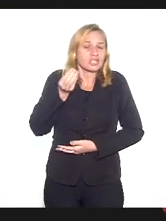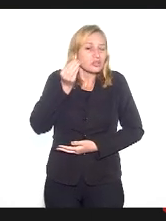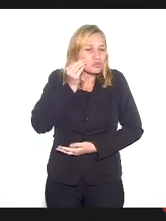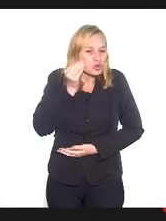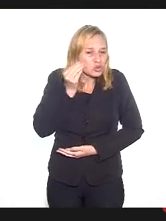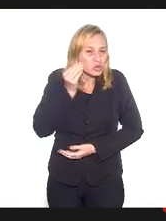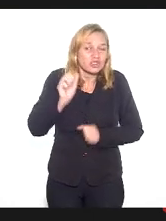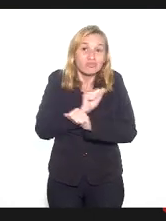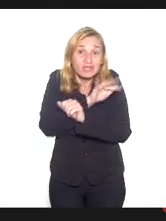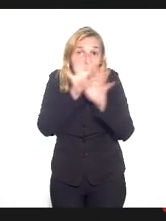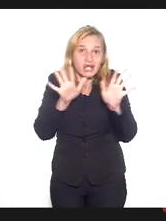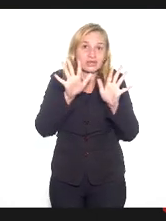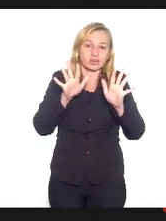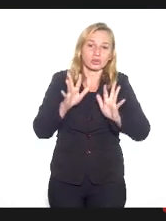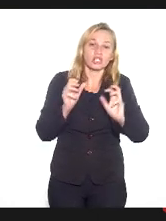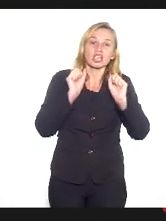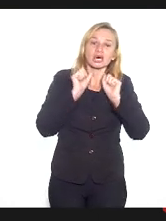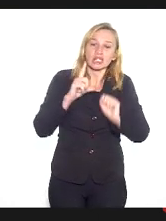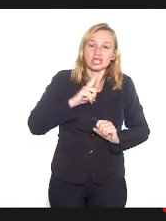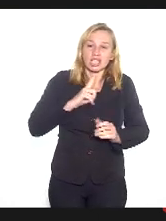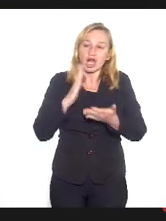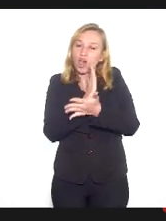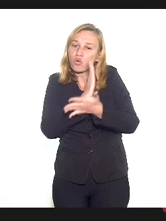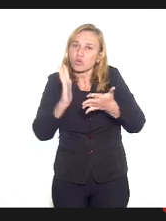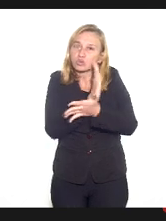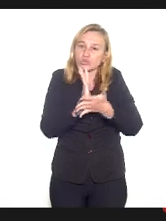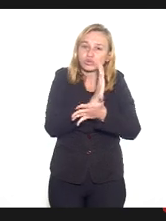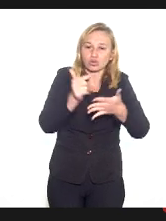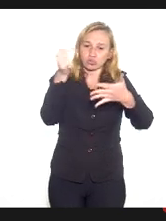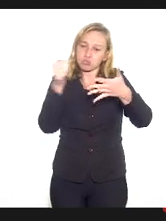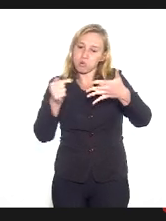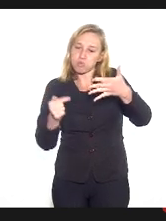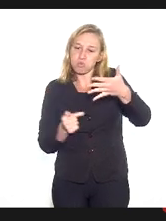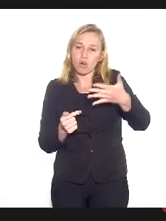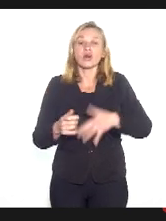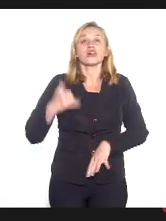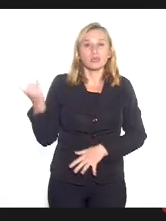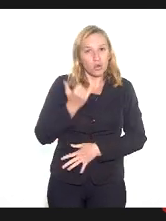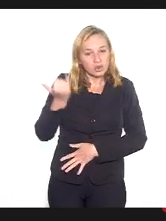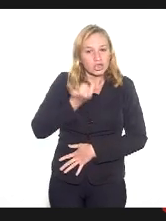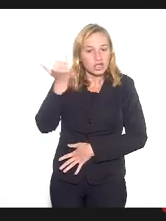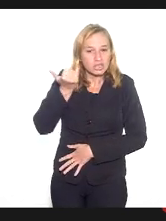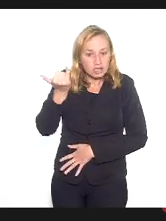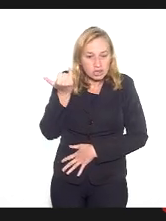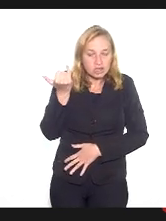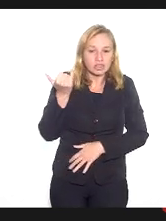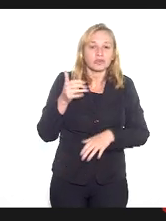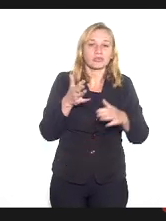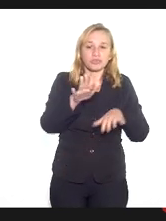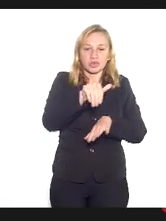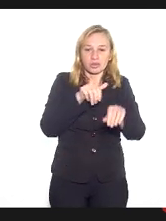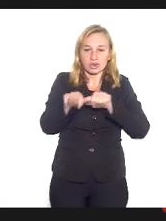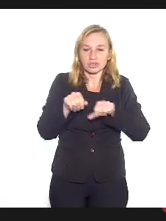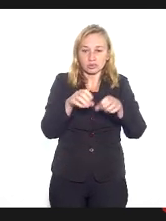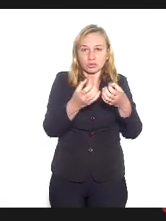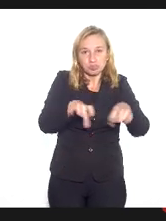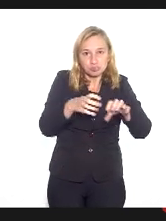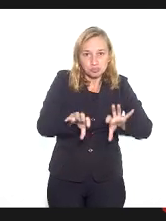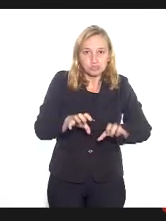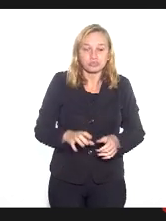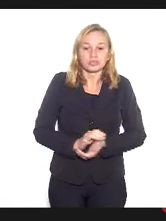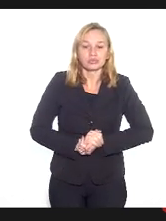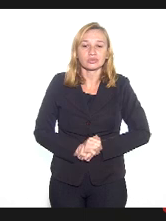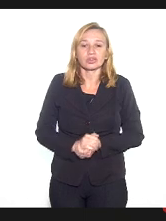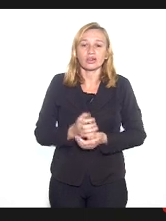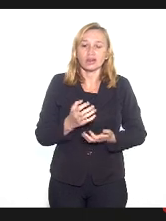seja esclarecedora. A gente tem alguns pontos bem importantes para destacar, né, da convocação dos concursos, e a